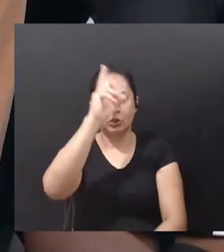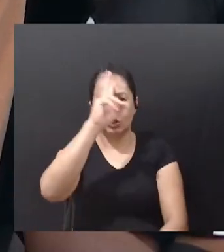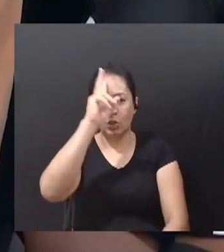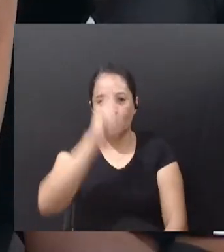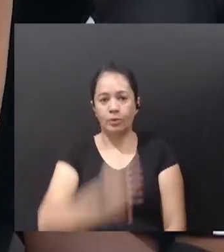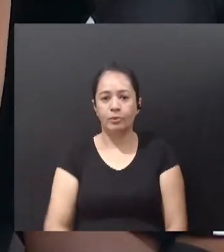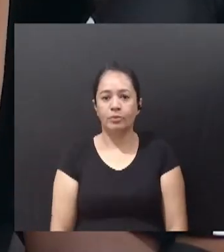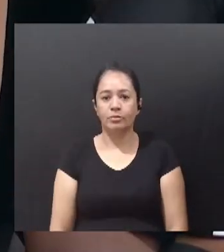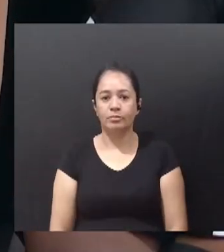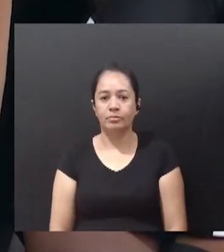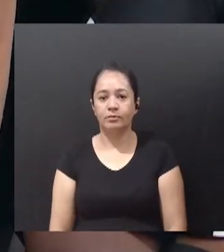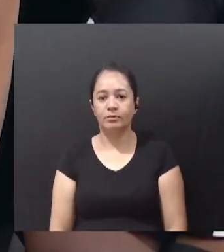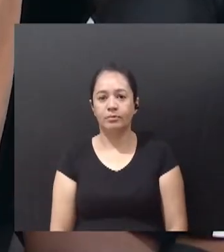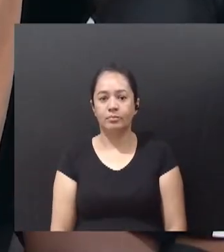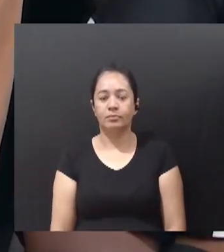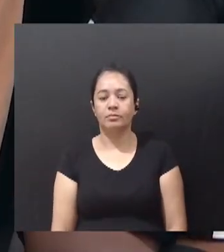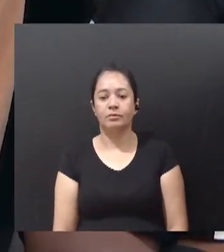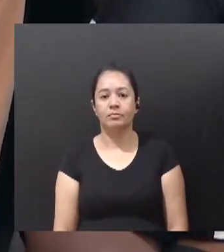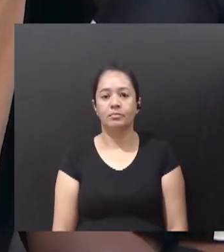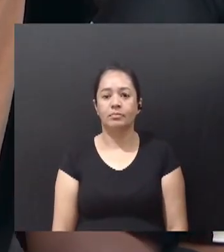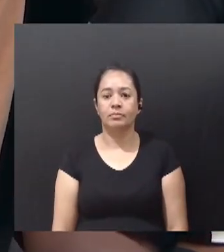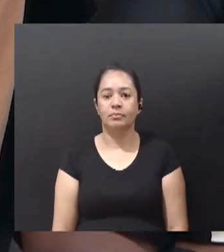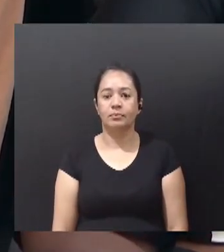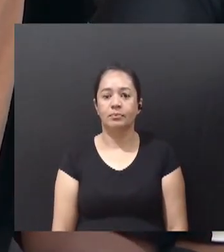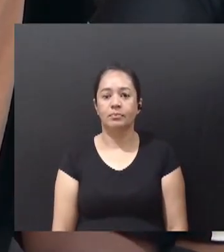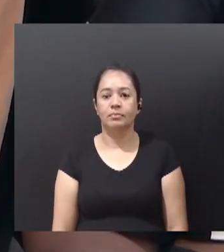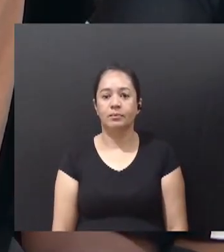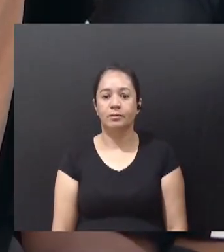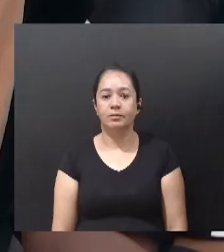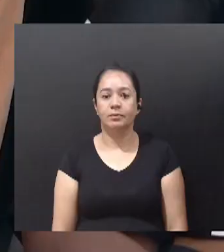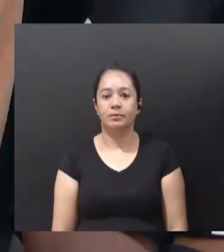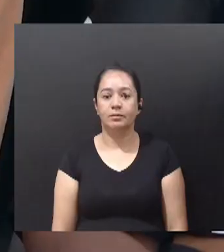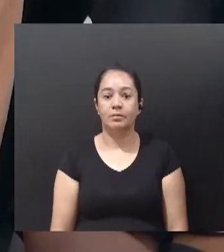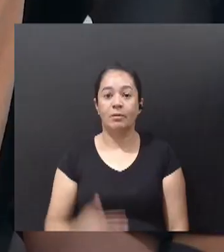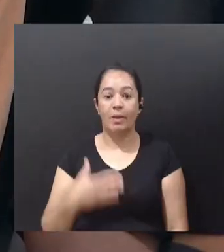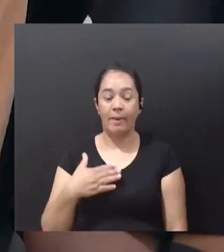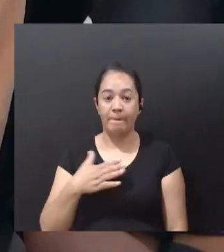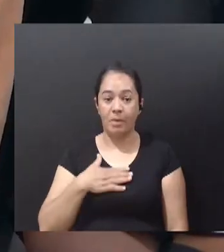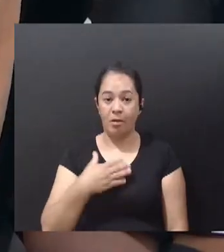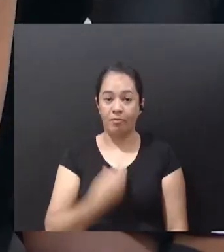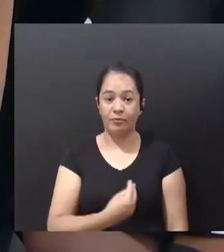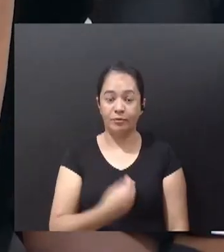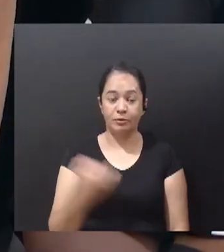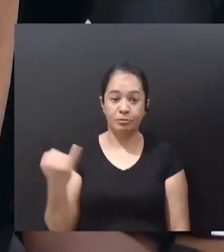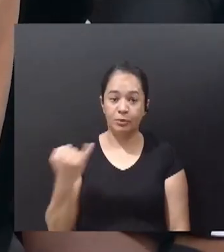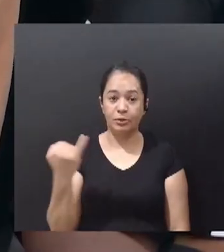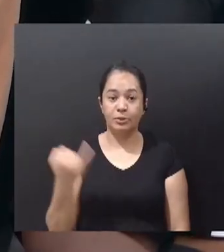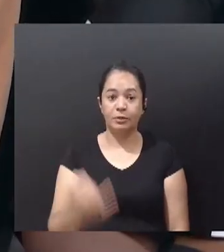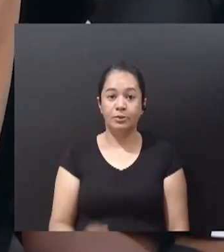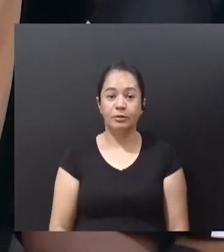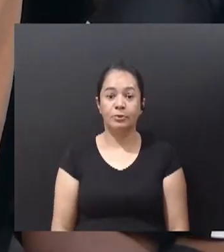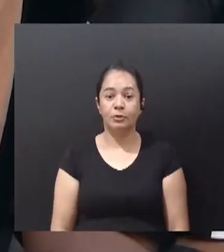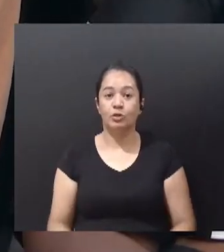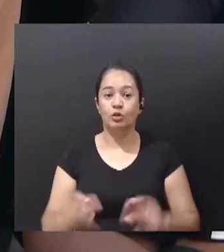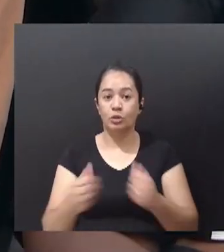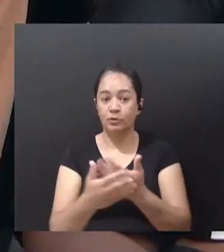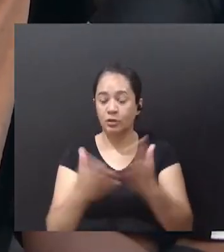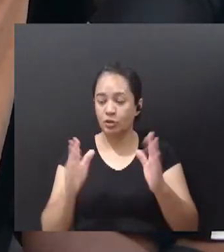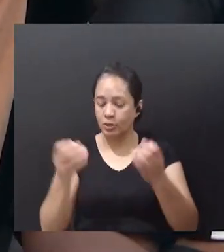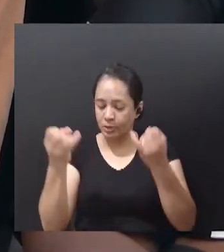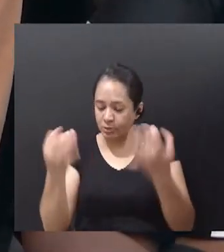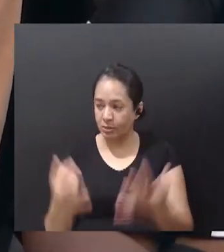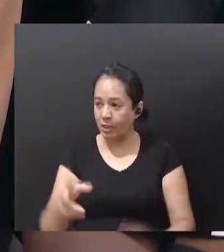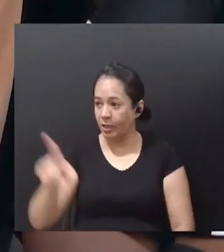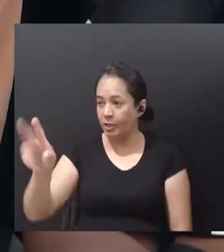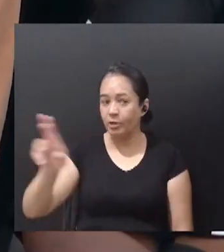registrado. E, para mim, é um momento assim, muito importante. Todos já falaram a respeito do Renato. Quero